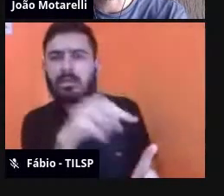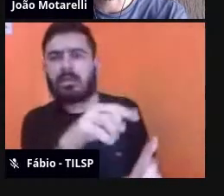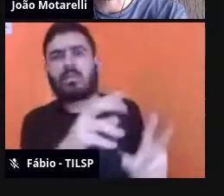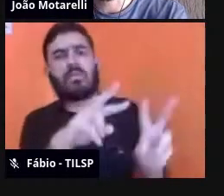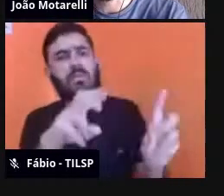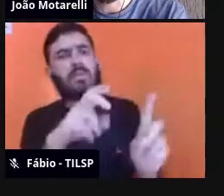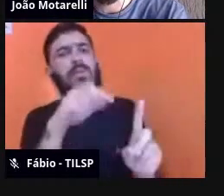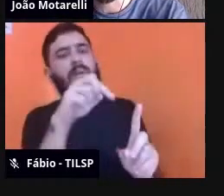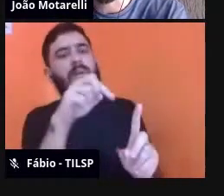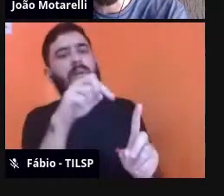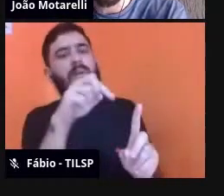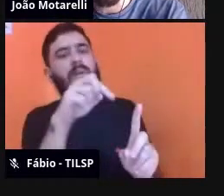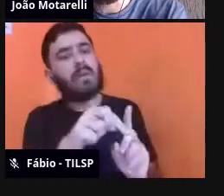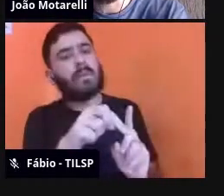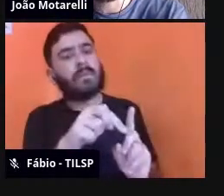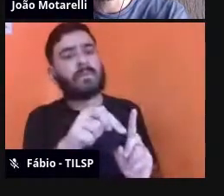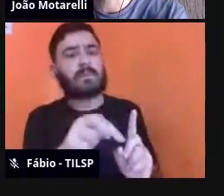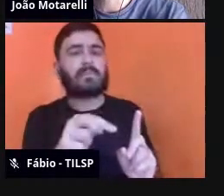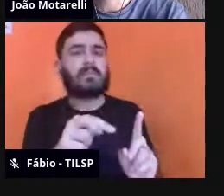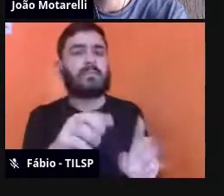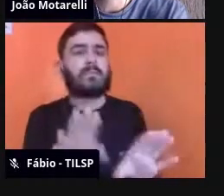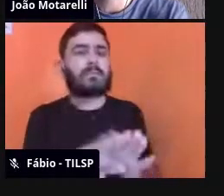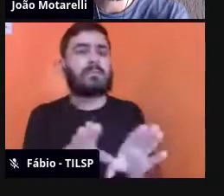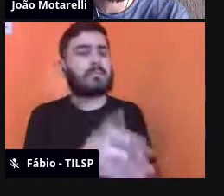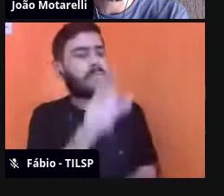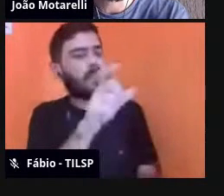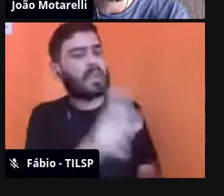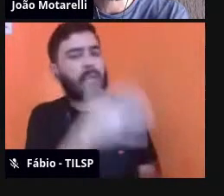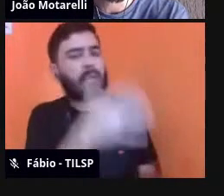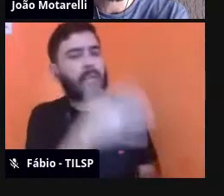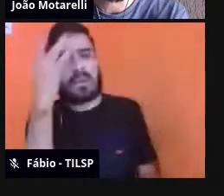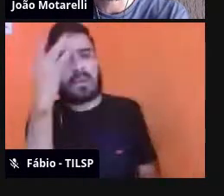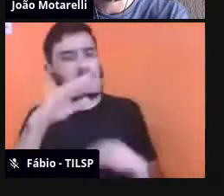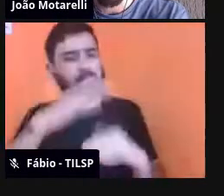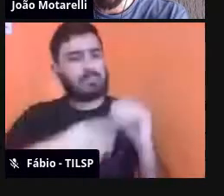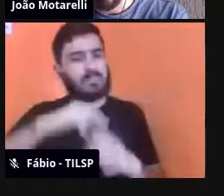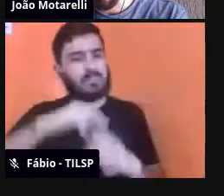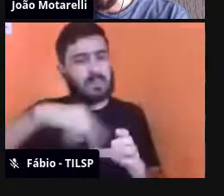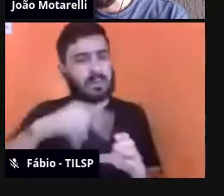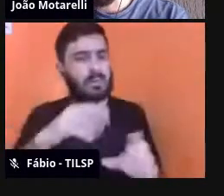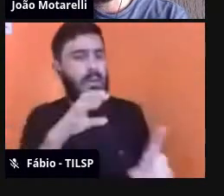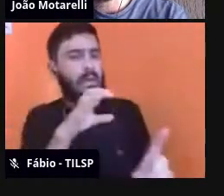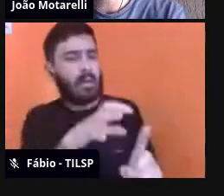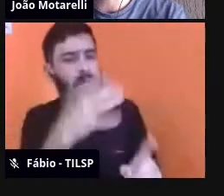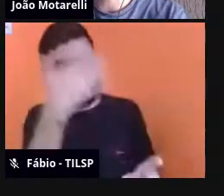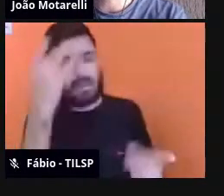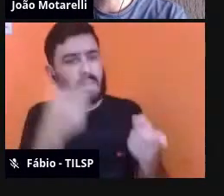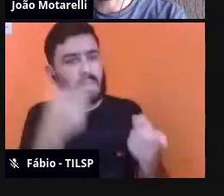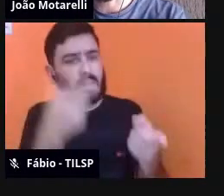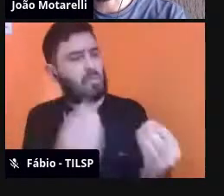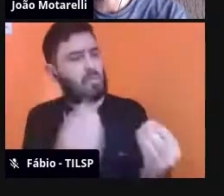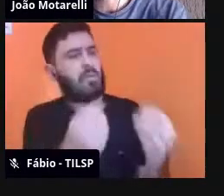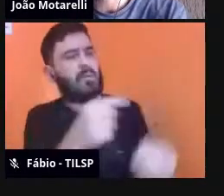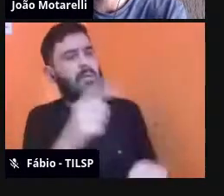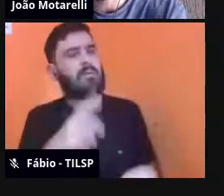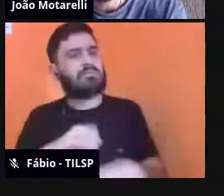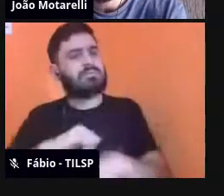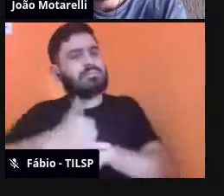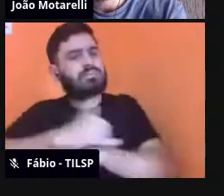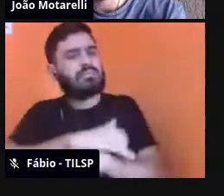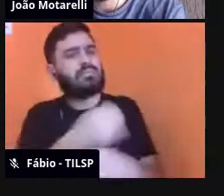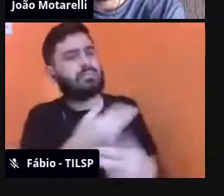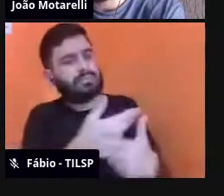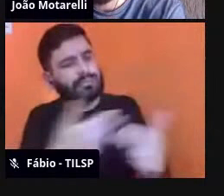da alimentação. Esse público é mais vulnerável para o desenvolvimento de desvios do comportamento alimentar. Então, vamos somar os fatores. A gente